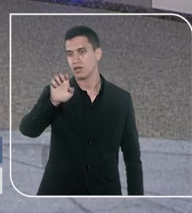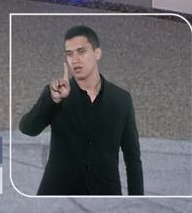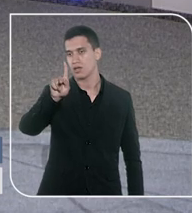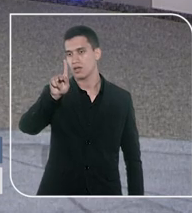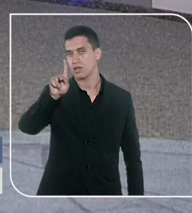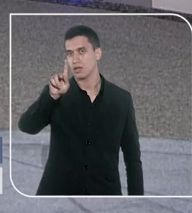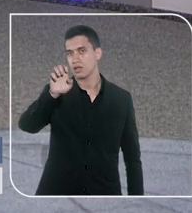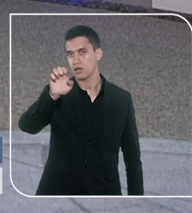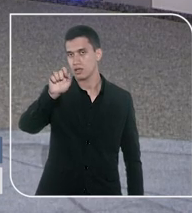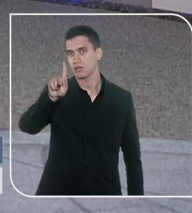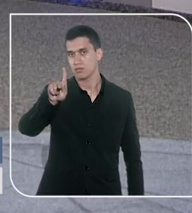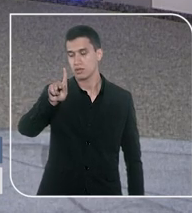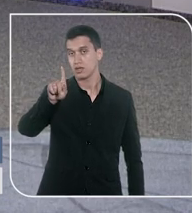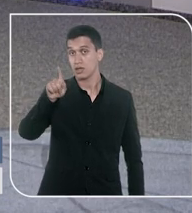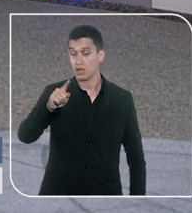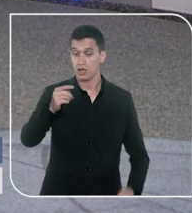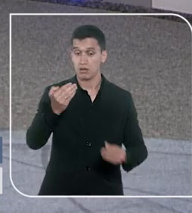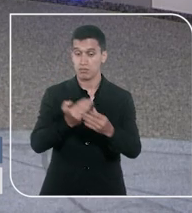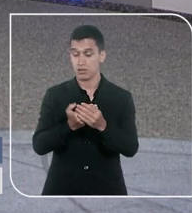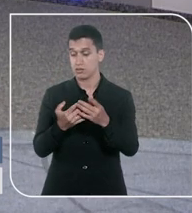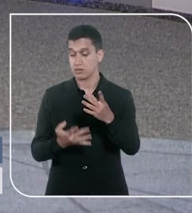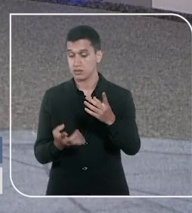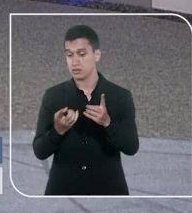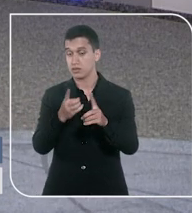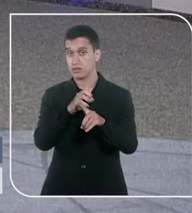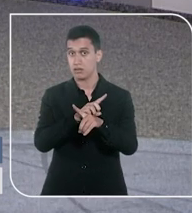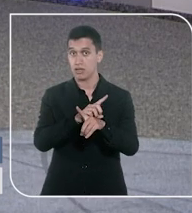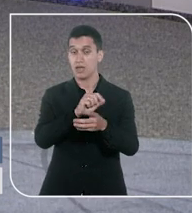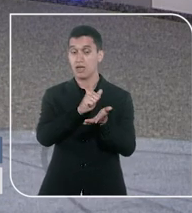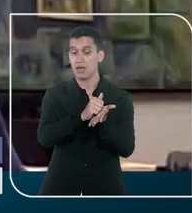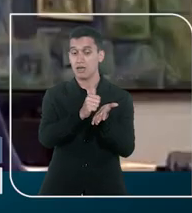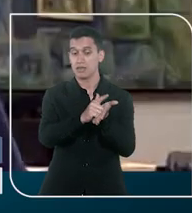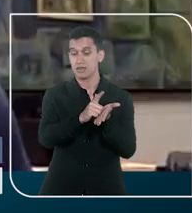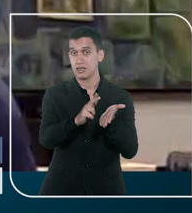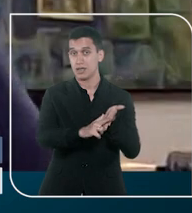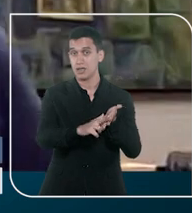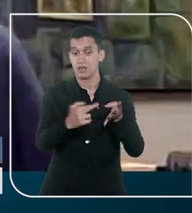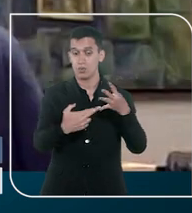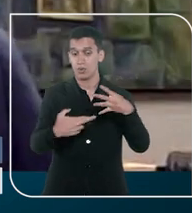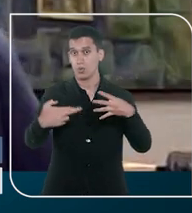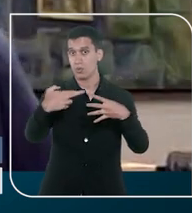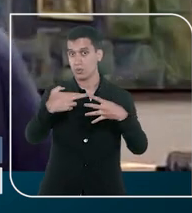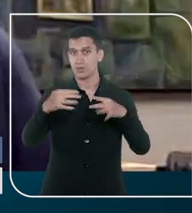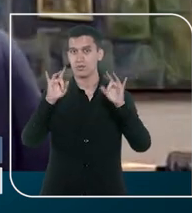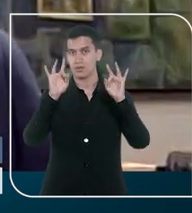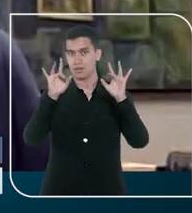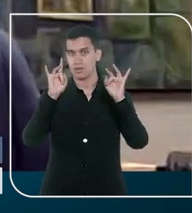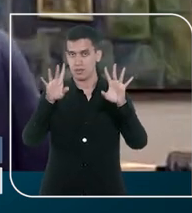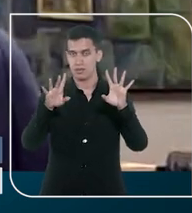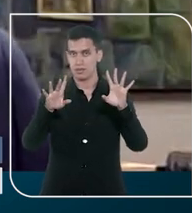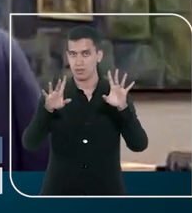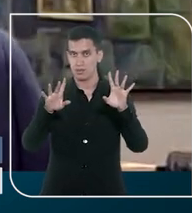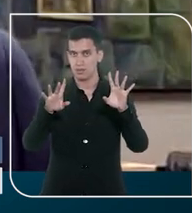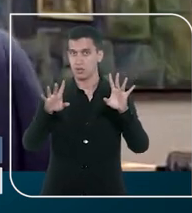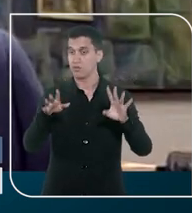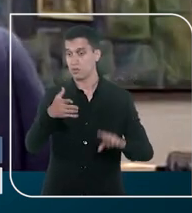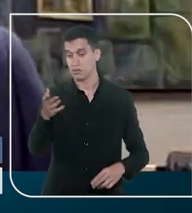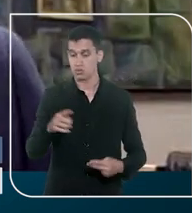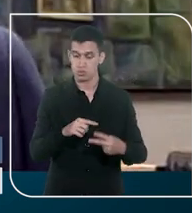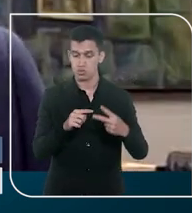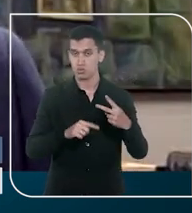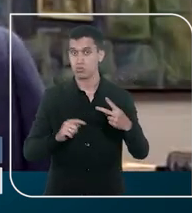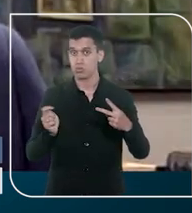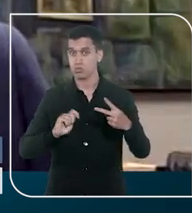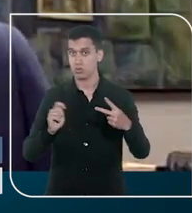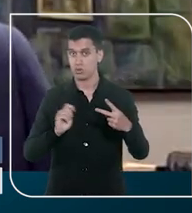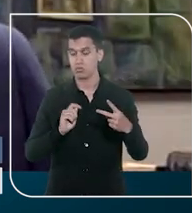o embargo de divergência em agravo em recurso especial. Então, essas duas possibilidades